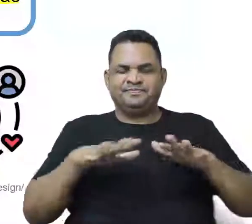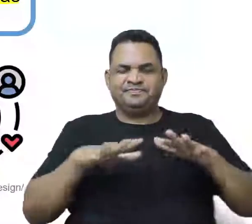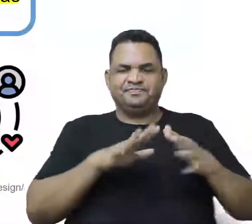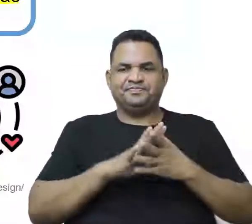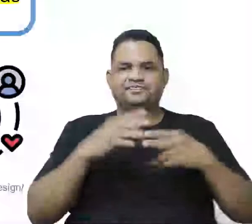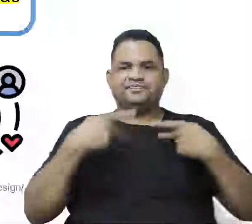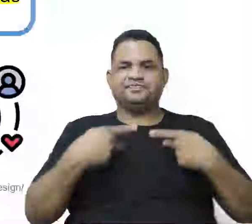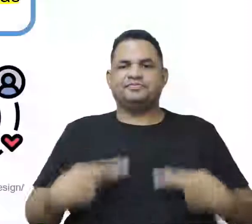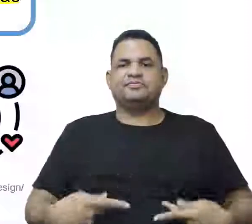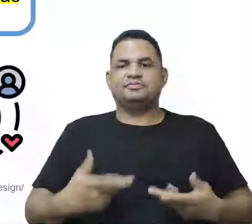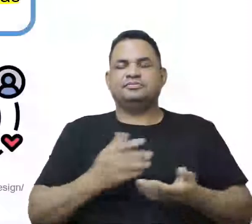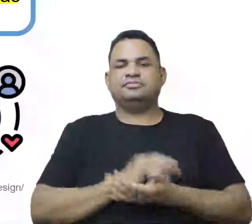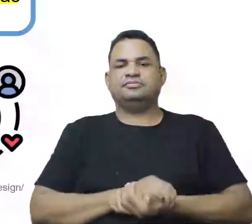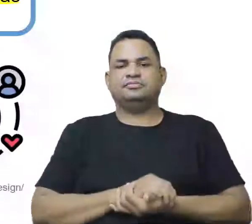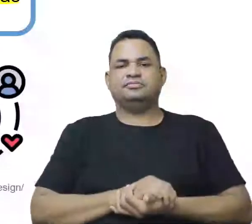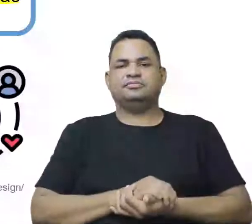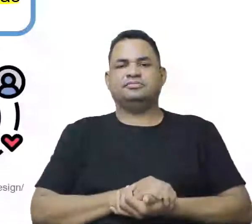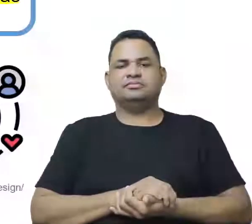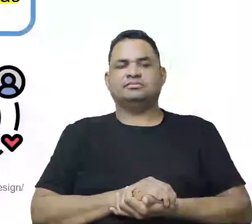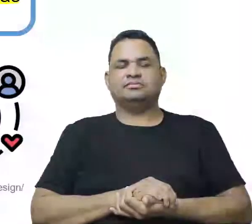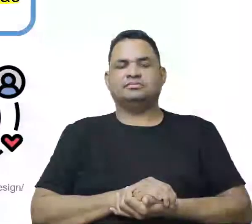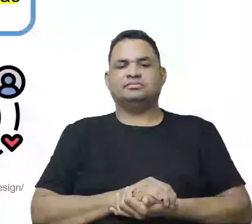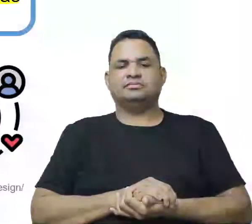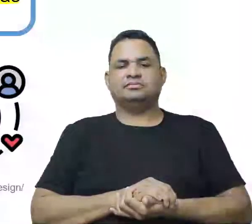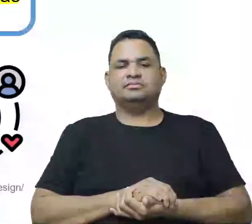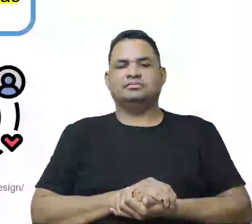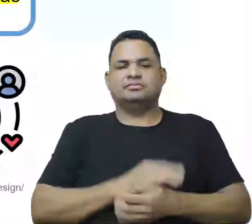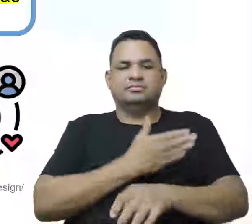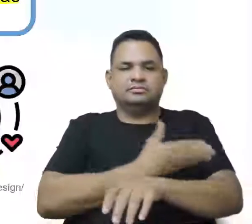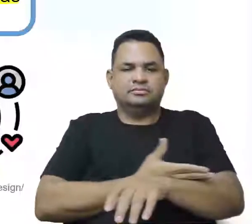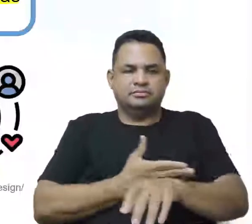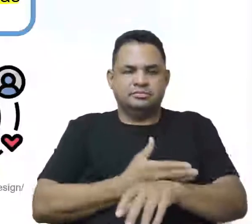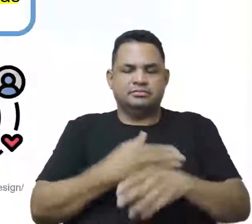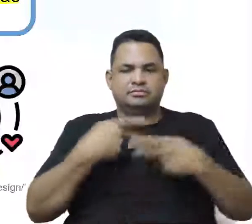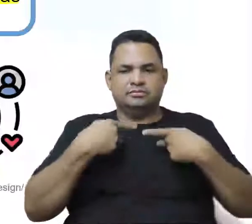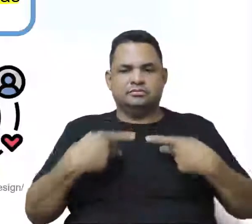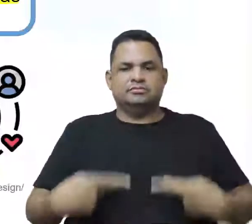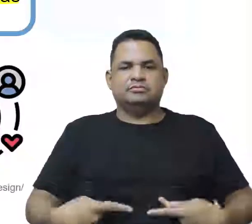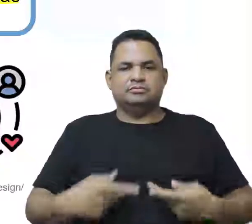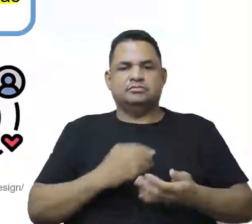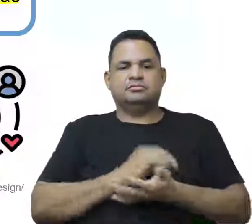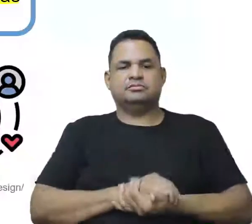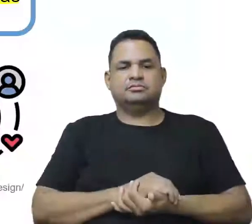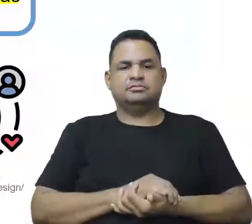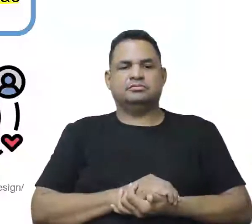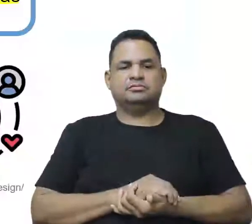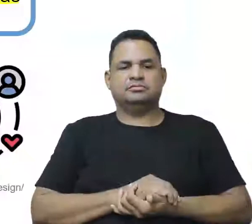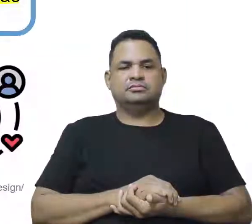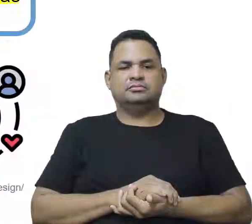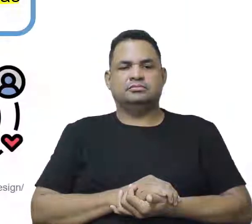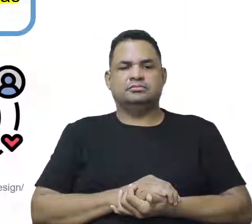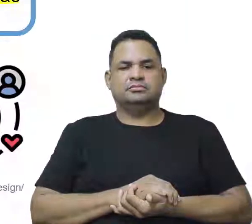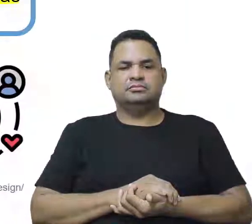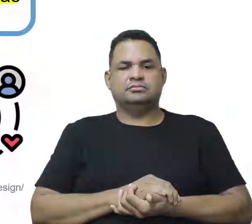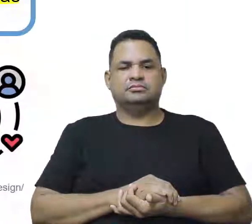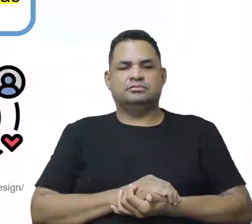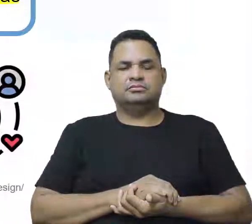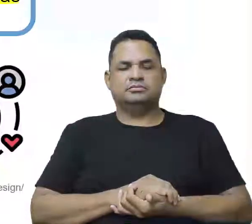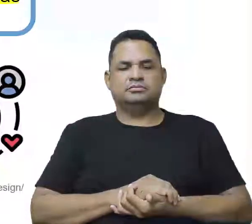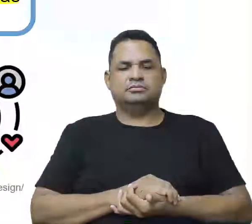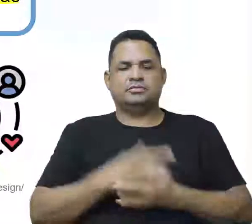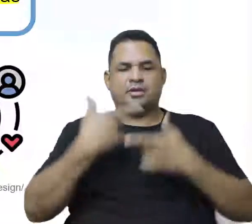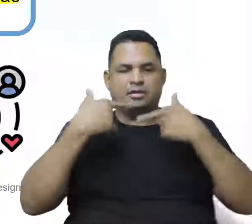corporais, palavrinha-chave, hábitos corporais, aqui outra palavrinha-chave,